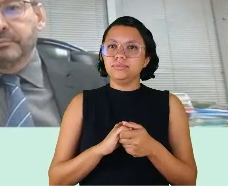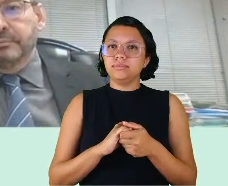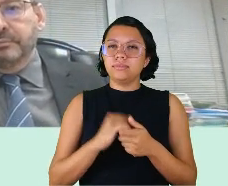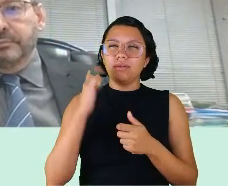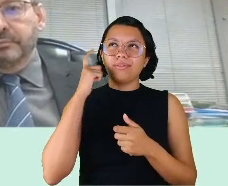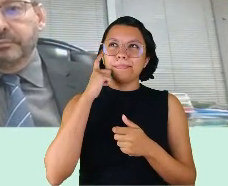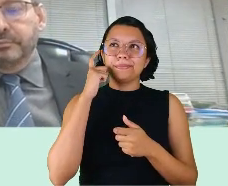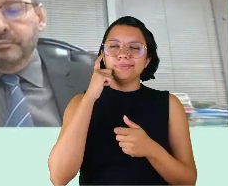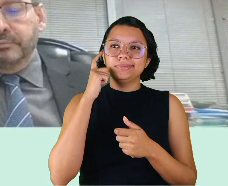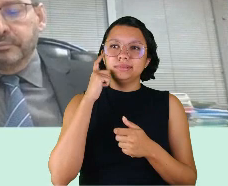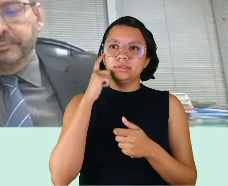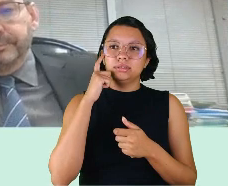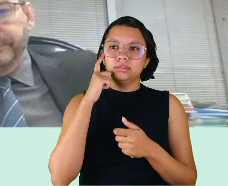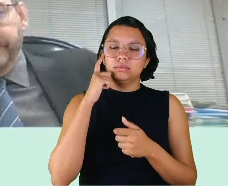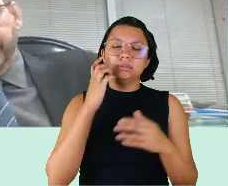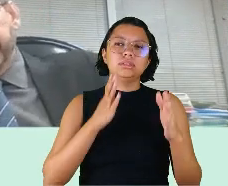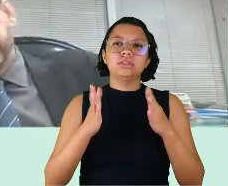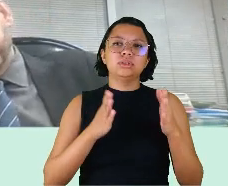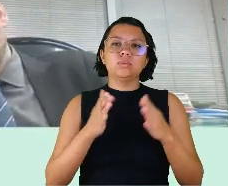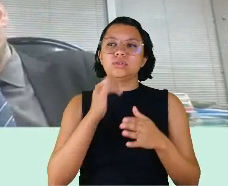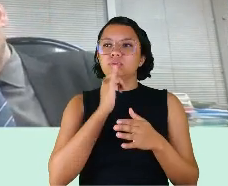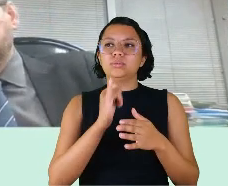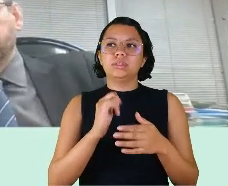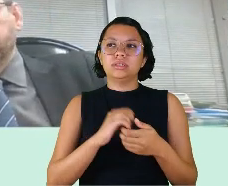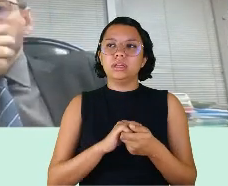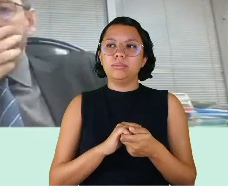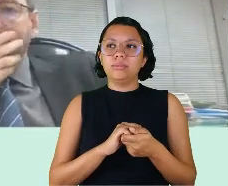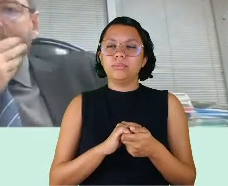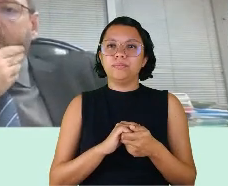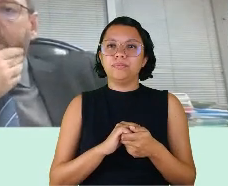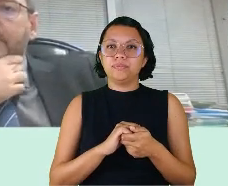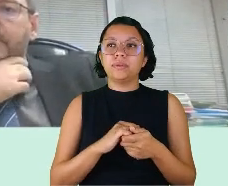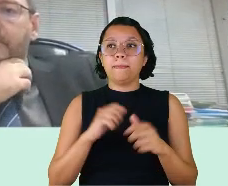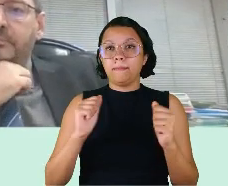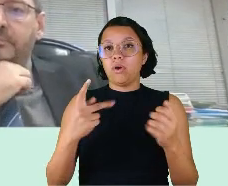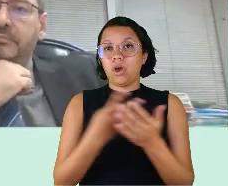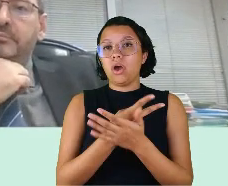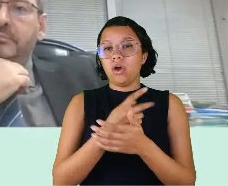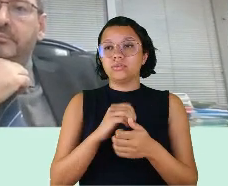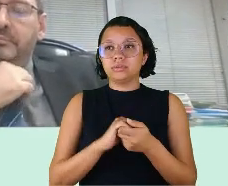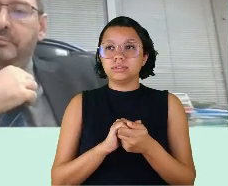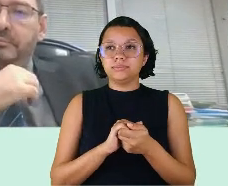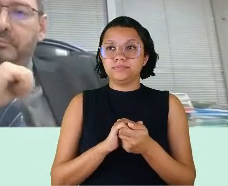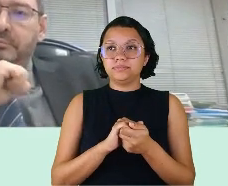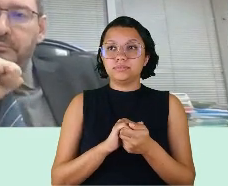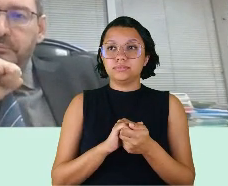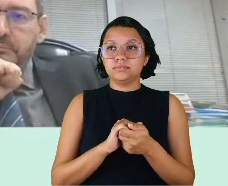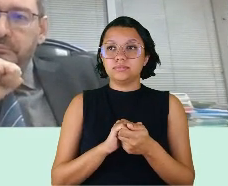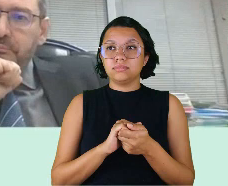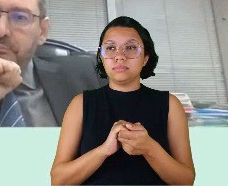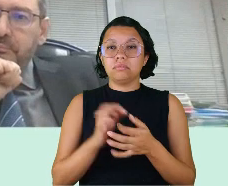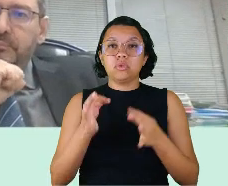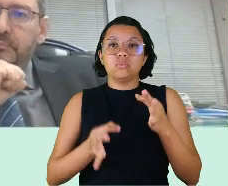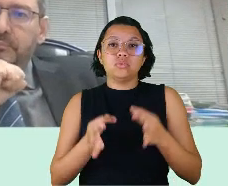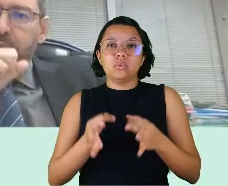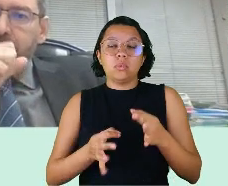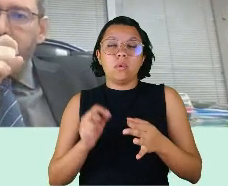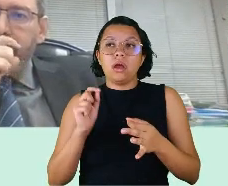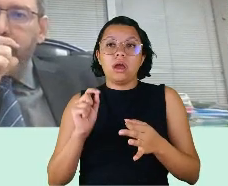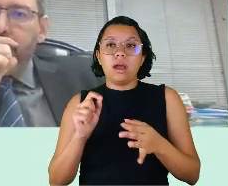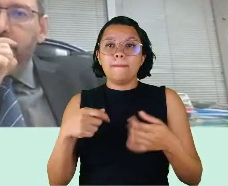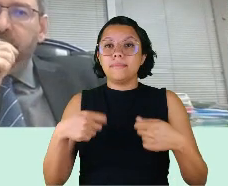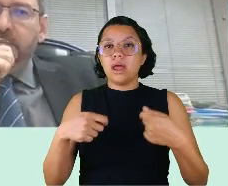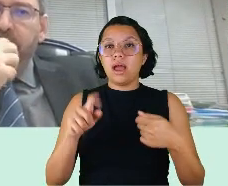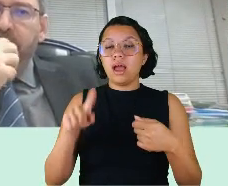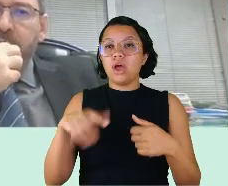Eu fiquei pensando em situações, por exemplo, em que pode acontecer de o juiz